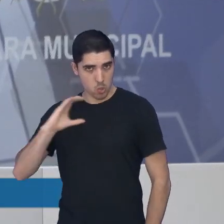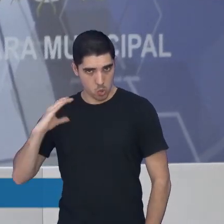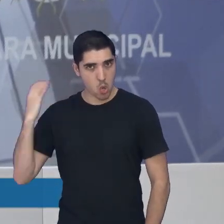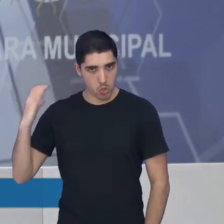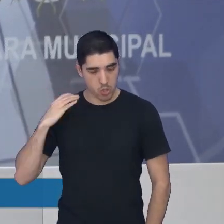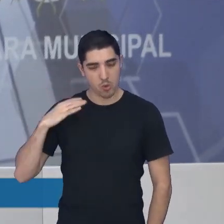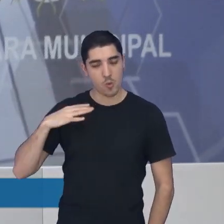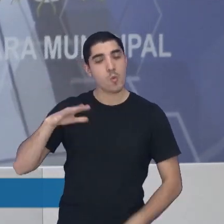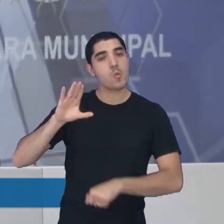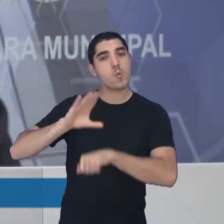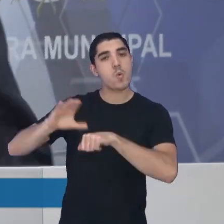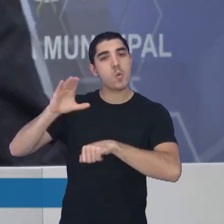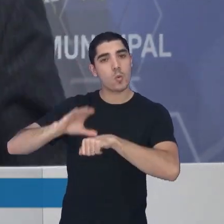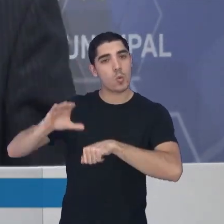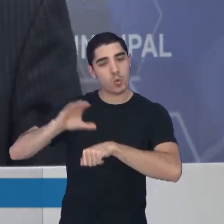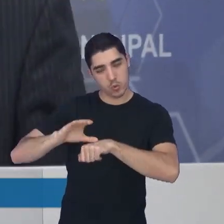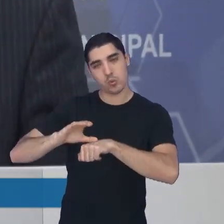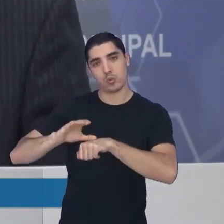de Direito da Univap.